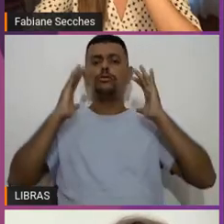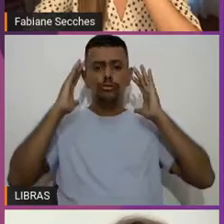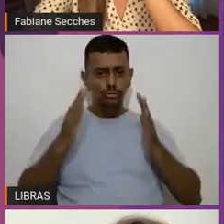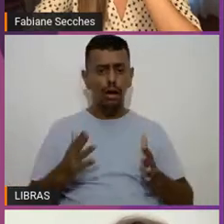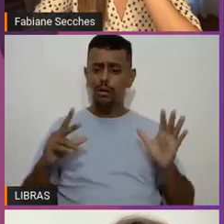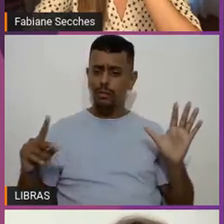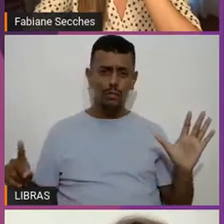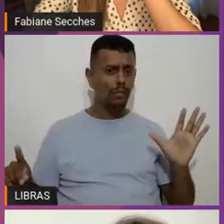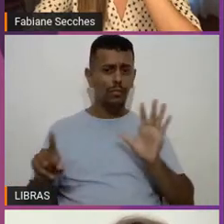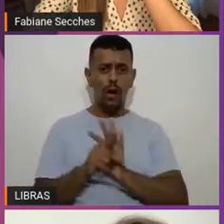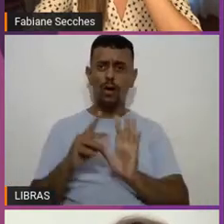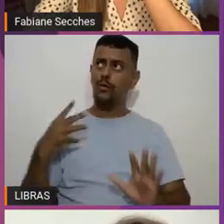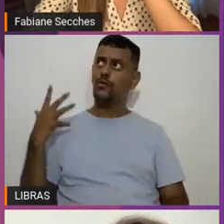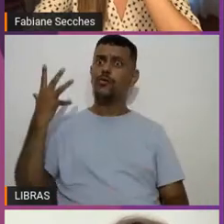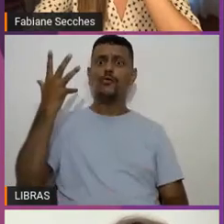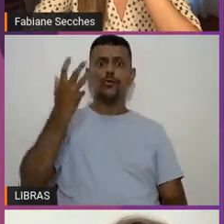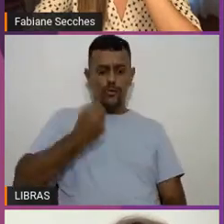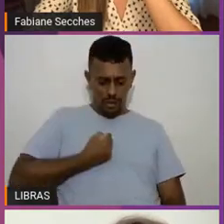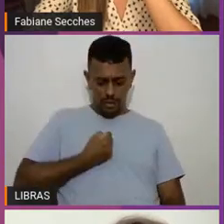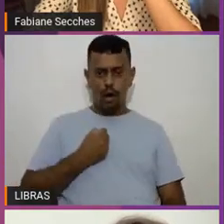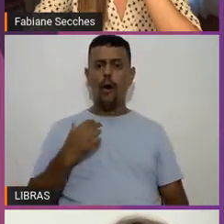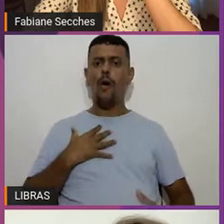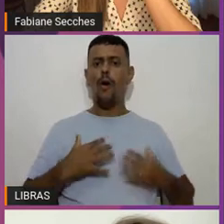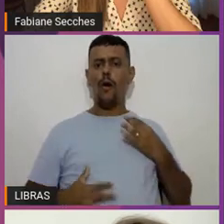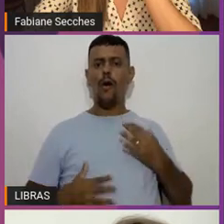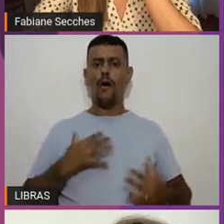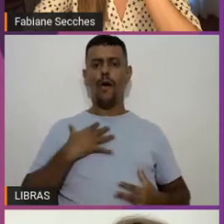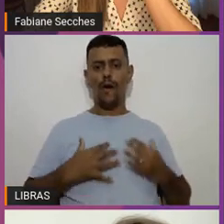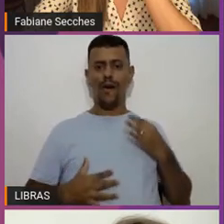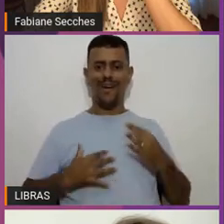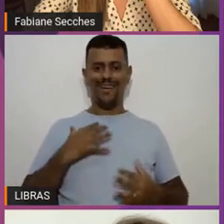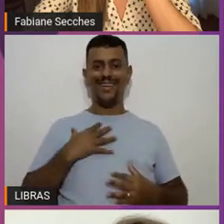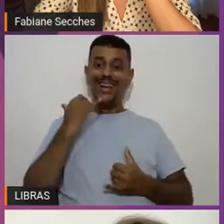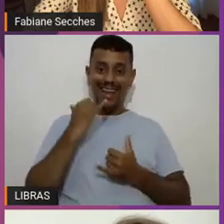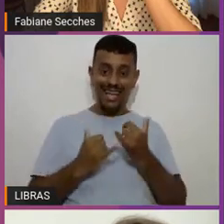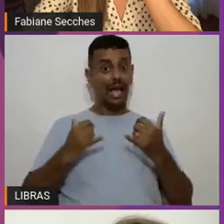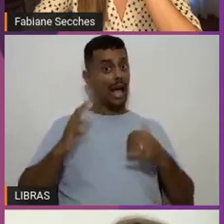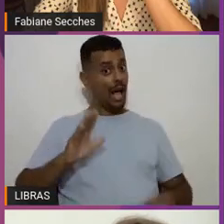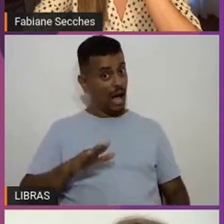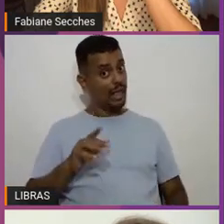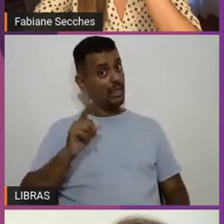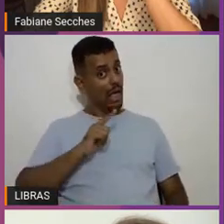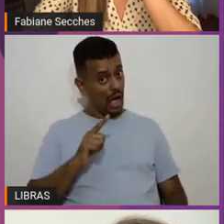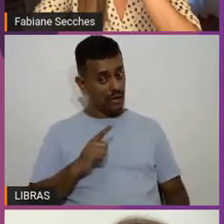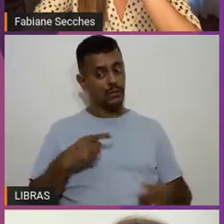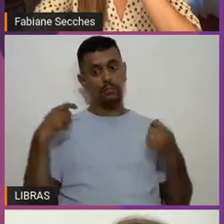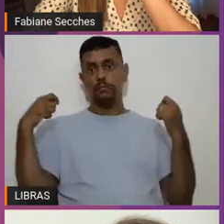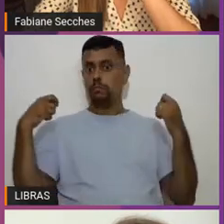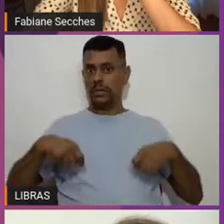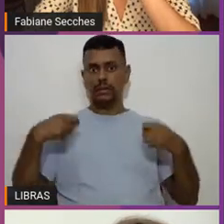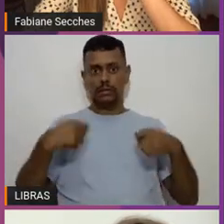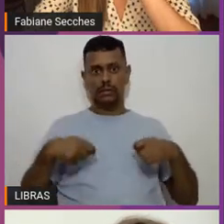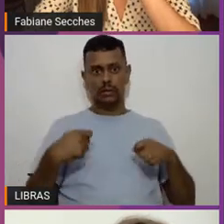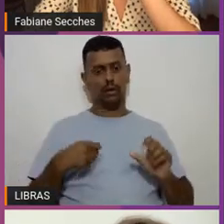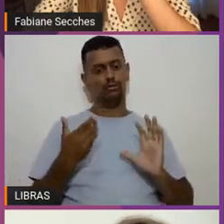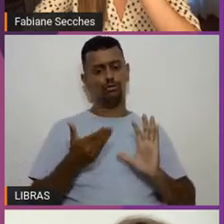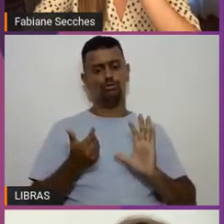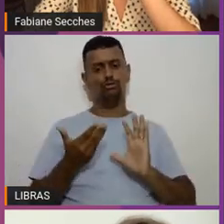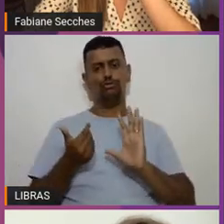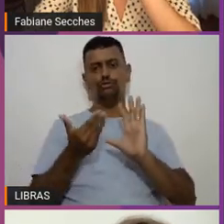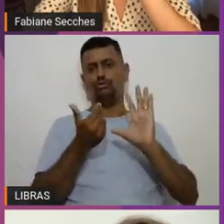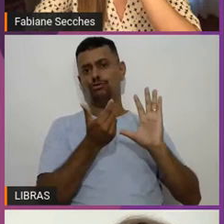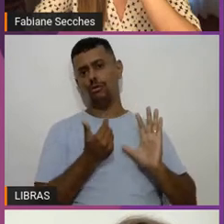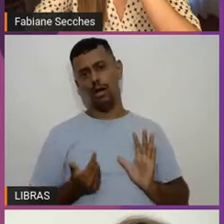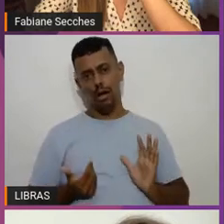isso então um pouco ficava me dizendo Olha tem um monte de embrulho aí para você desembrulhar então você ou se você